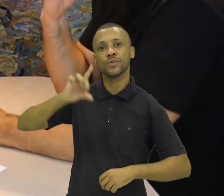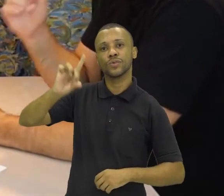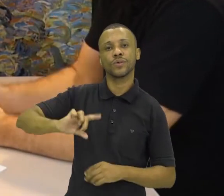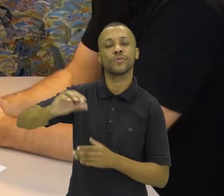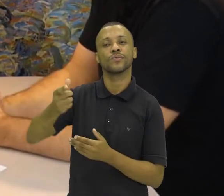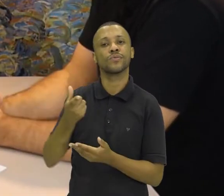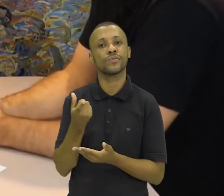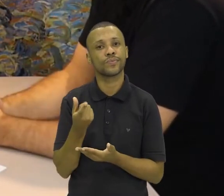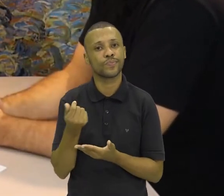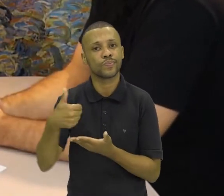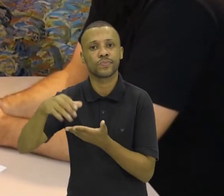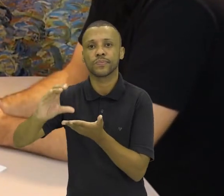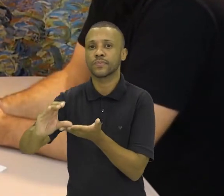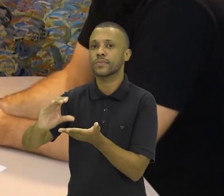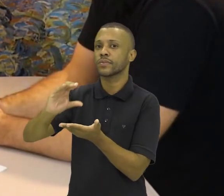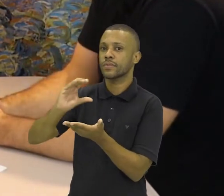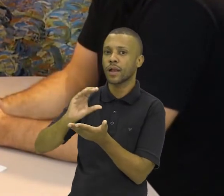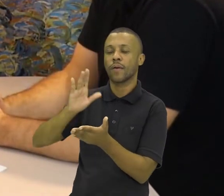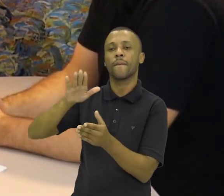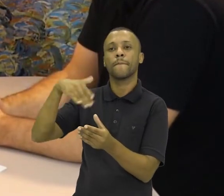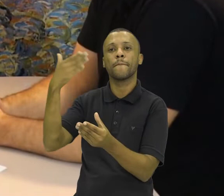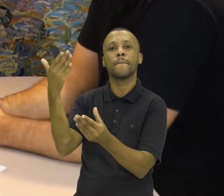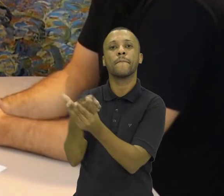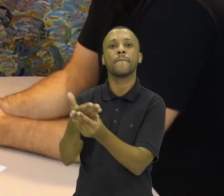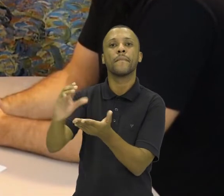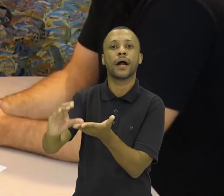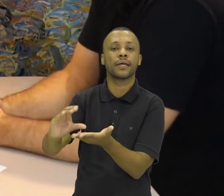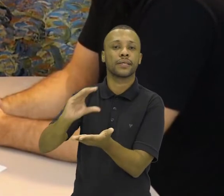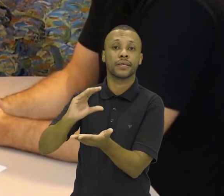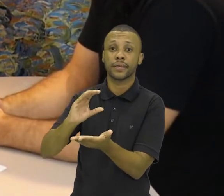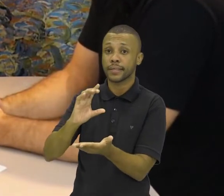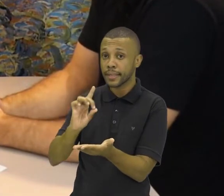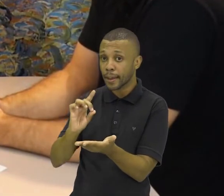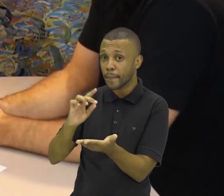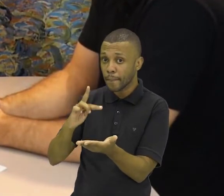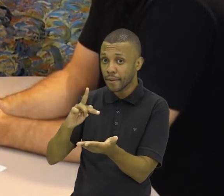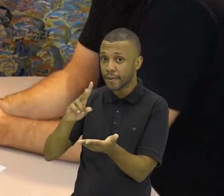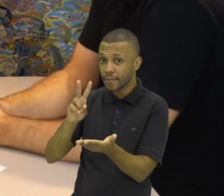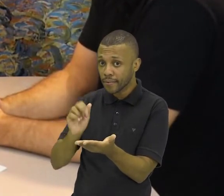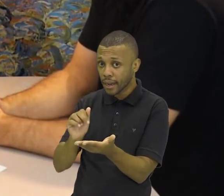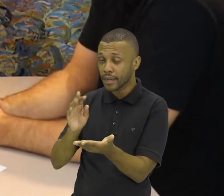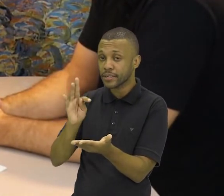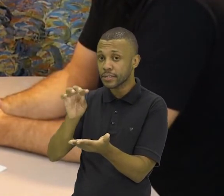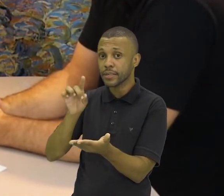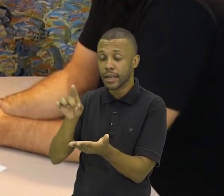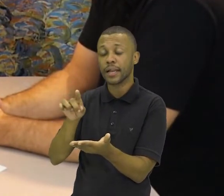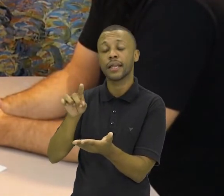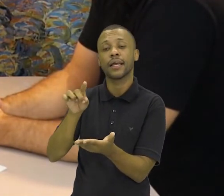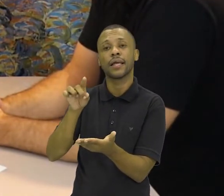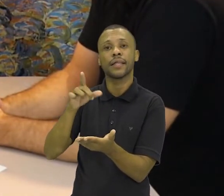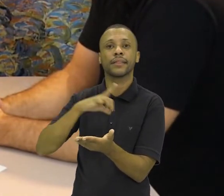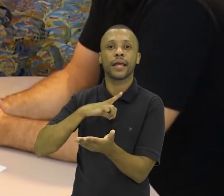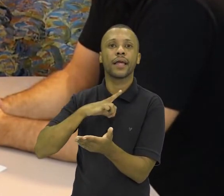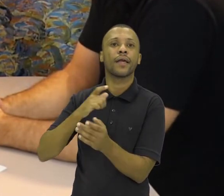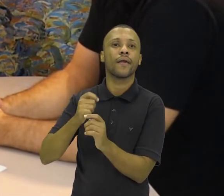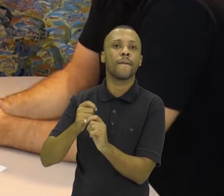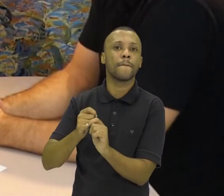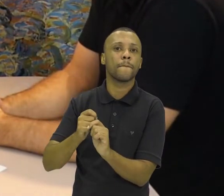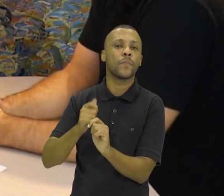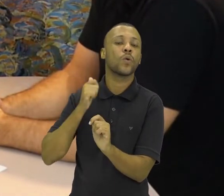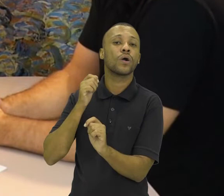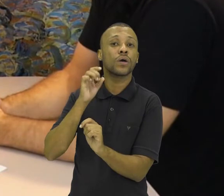trânsito, você tem direito de receber um dinheiro, uma indenização. E esse DPVAT, inclusive, ele é superavitário, né?